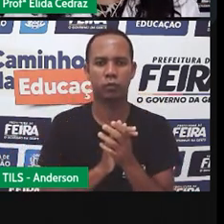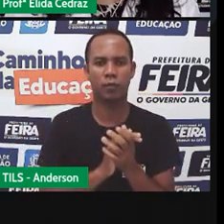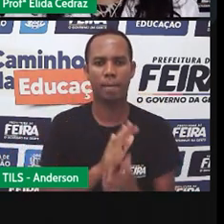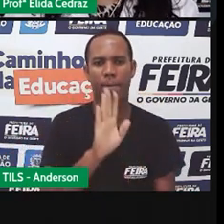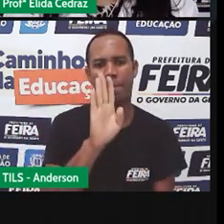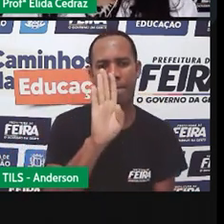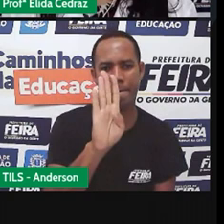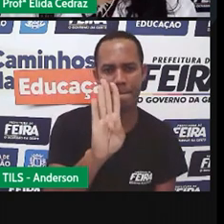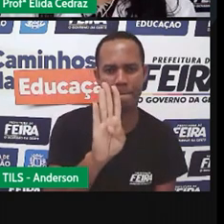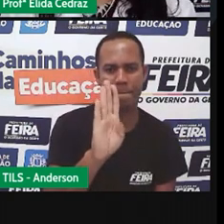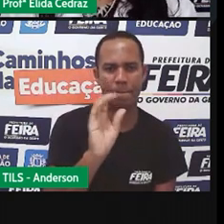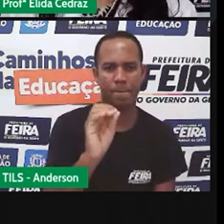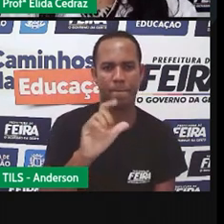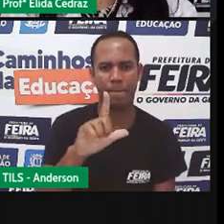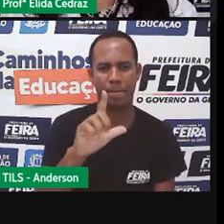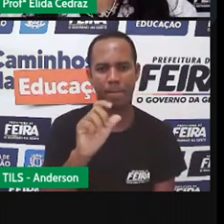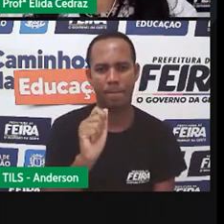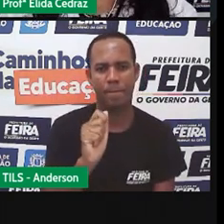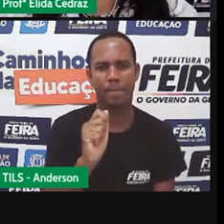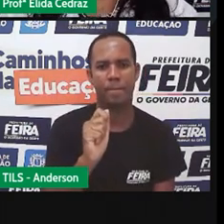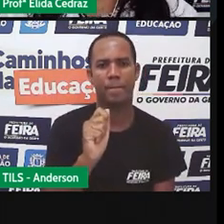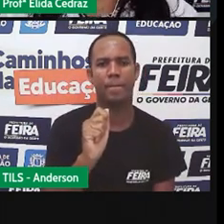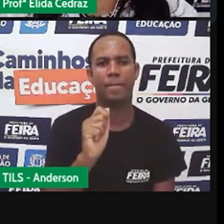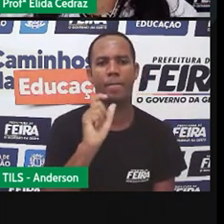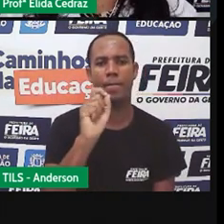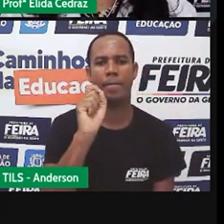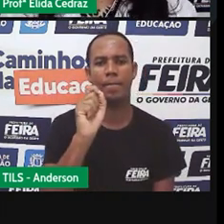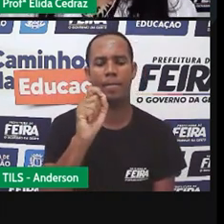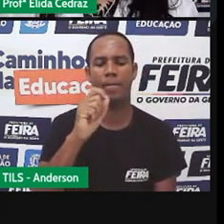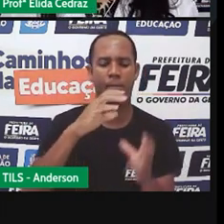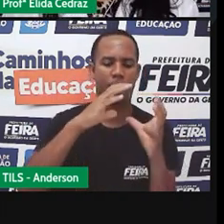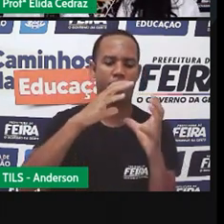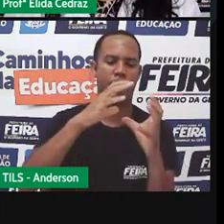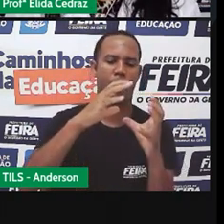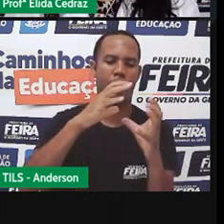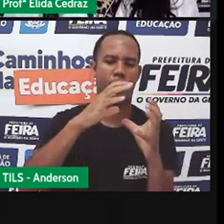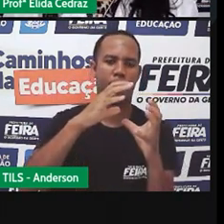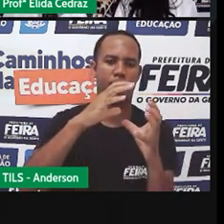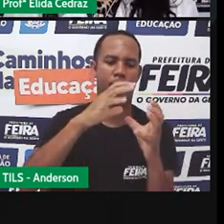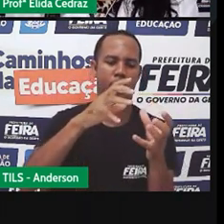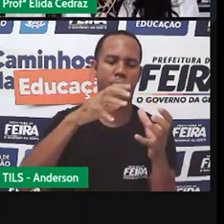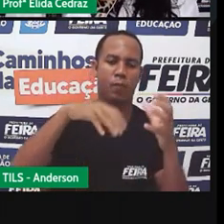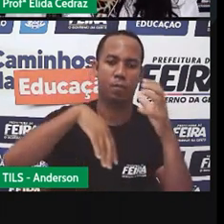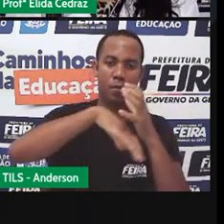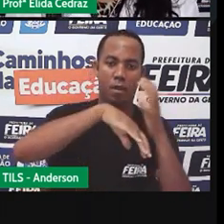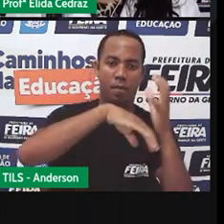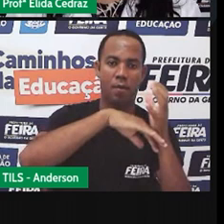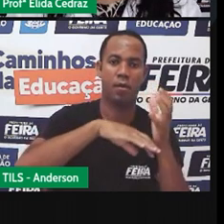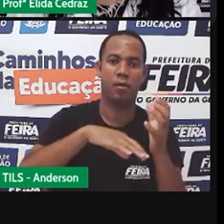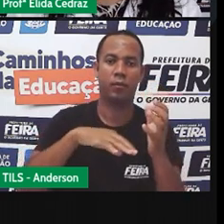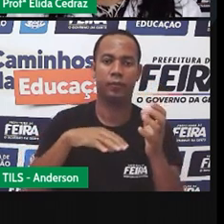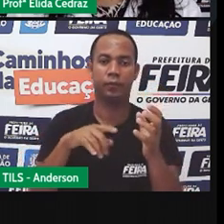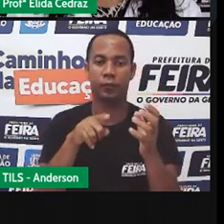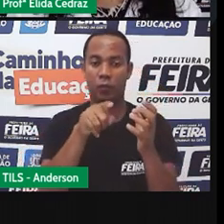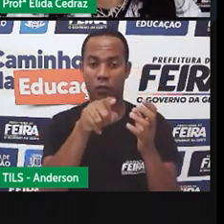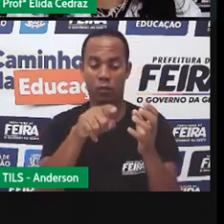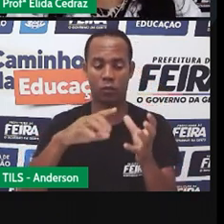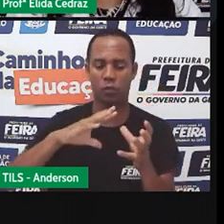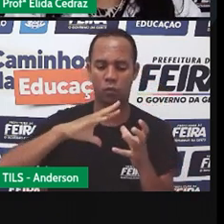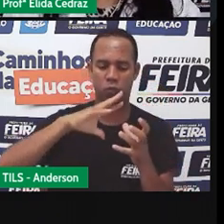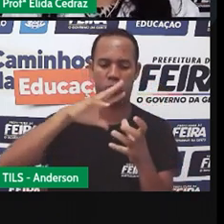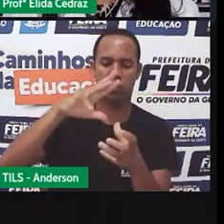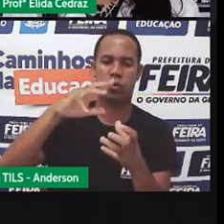A bola e o globo são redondos. A figura plana que representa eles